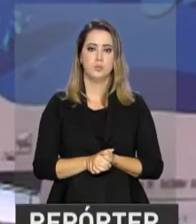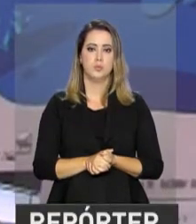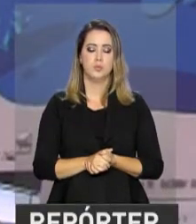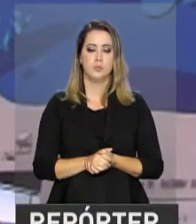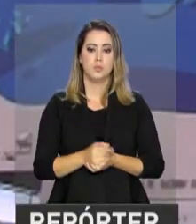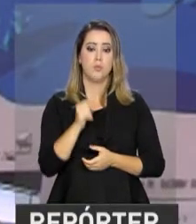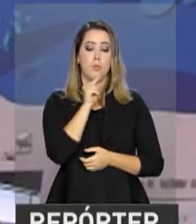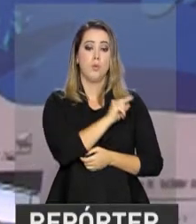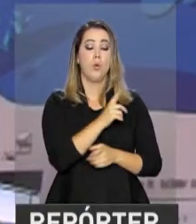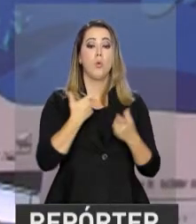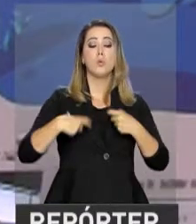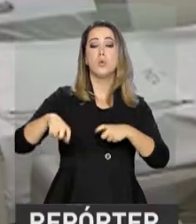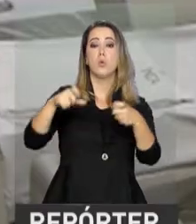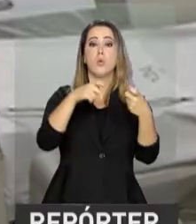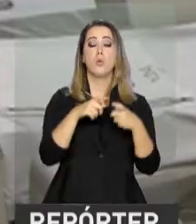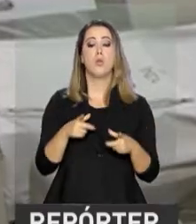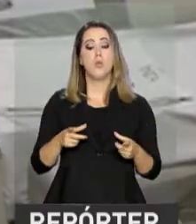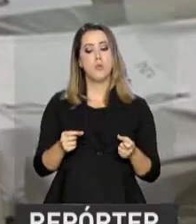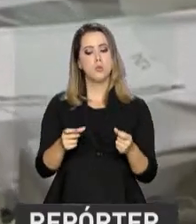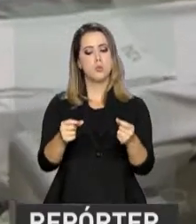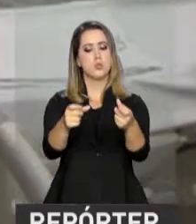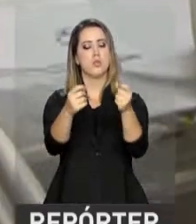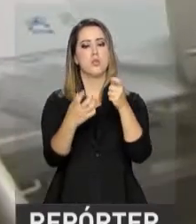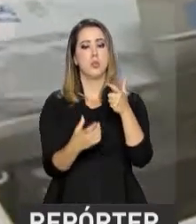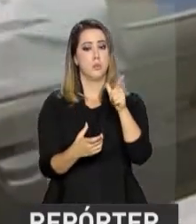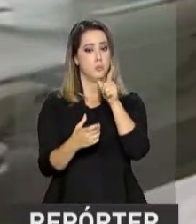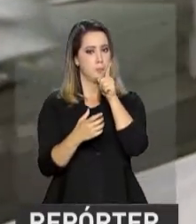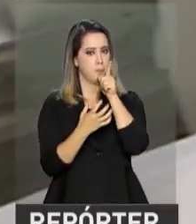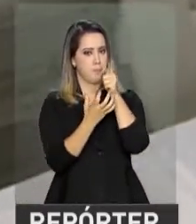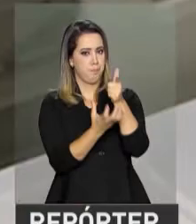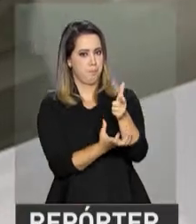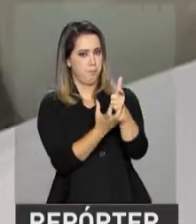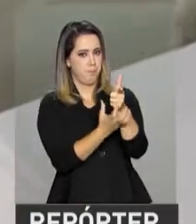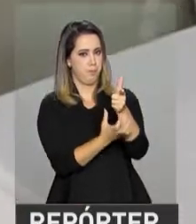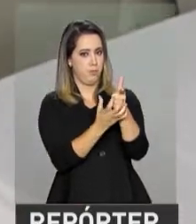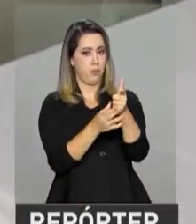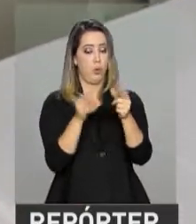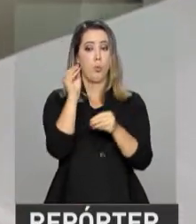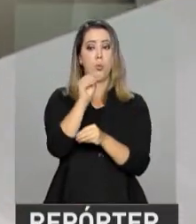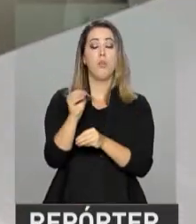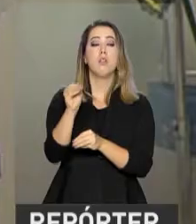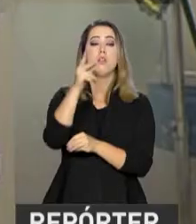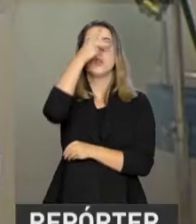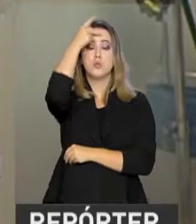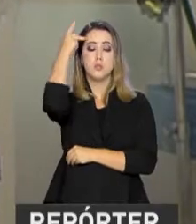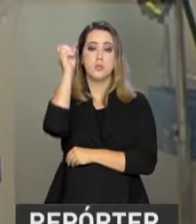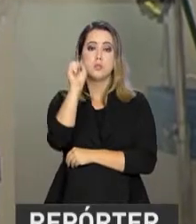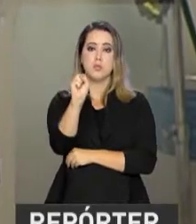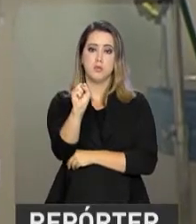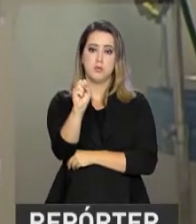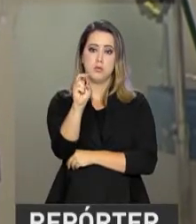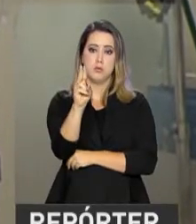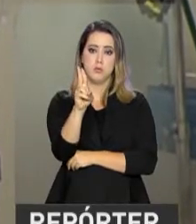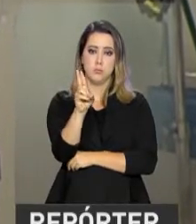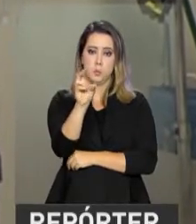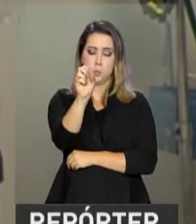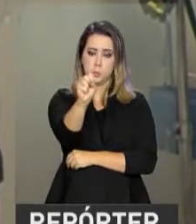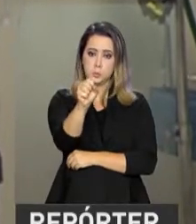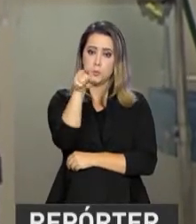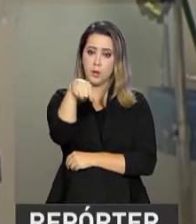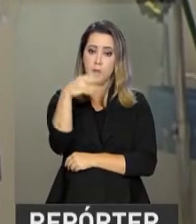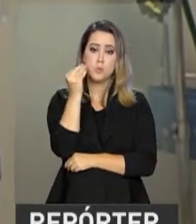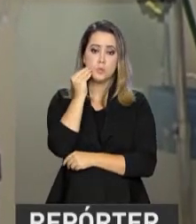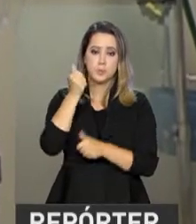O Centro de Diagnóstico do Câncer de Próstata vai atender pacientes do Sistema Único de Saúde. Com a indicação do urologista, será possível fazer